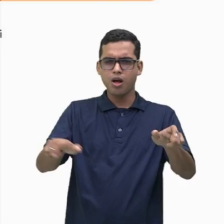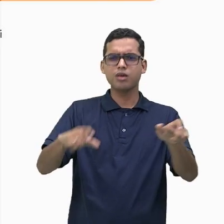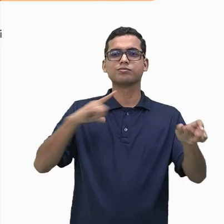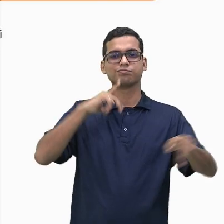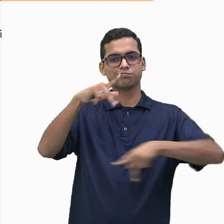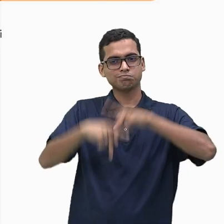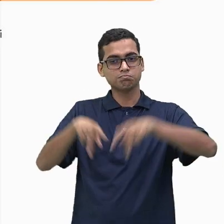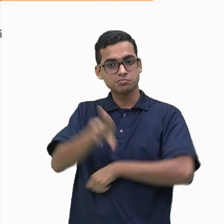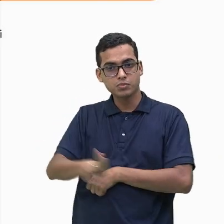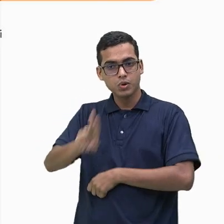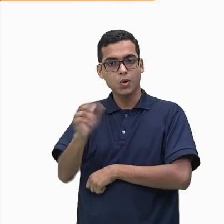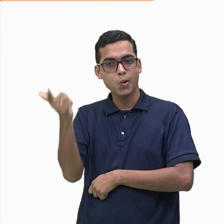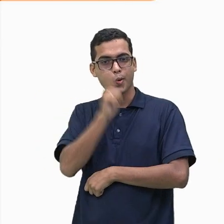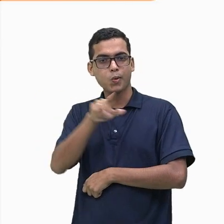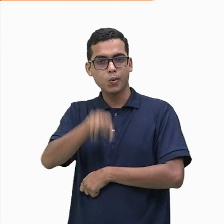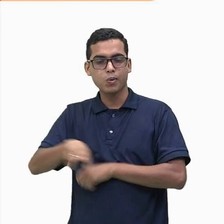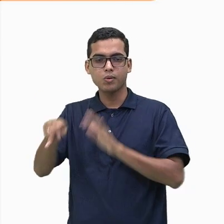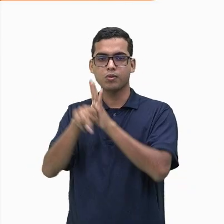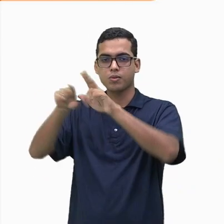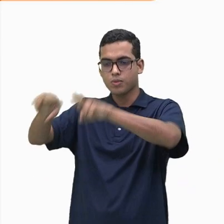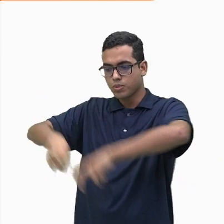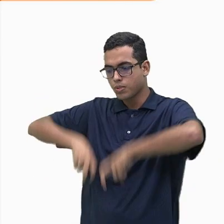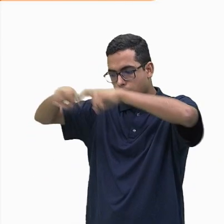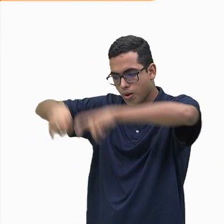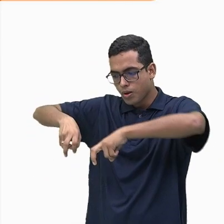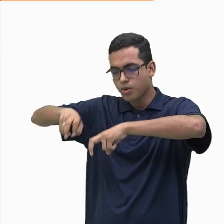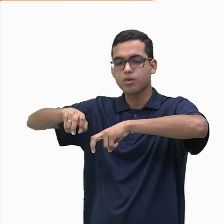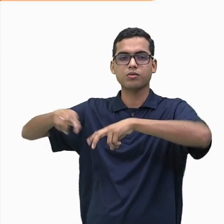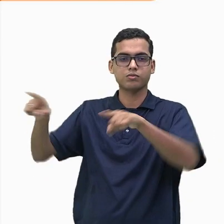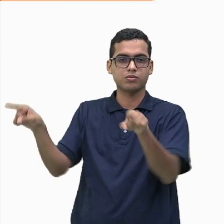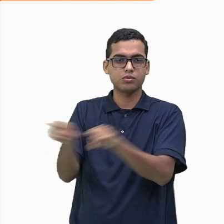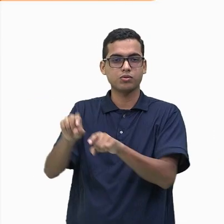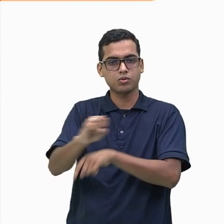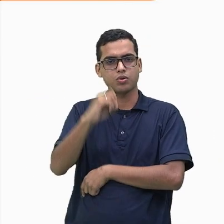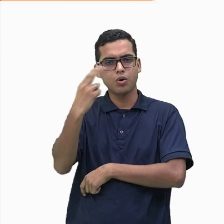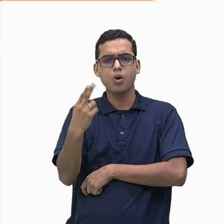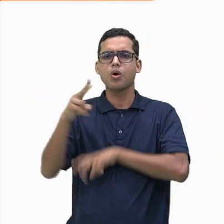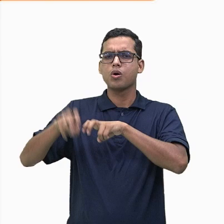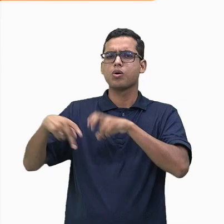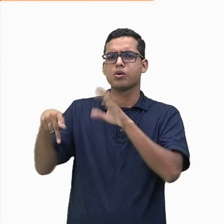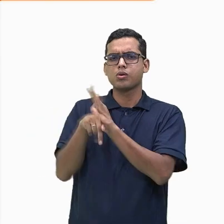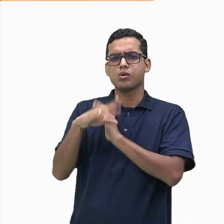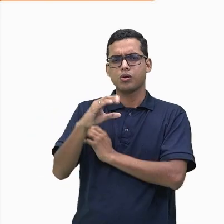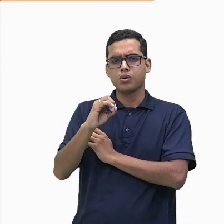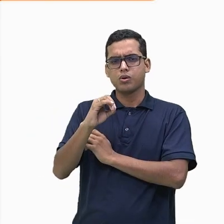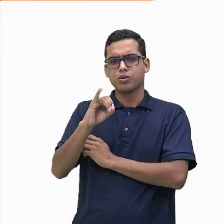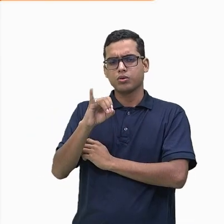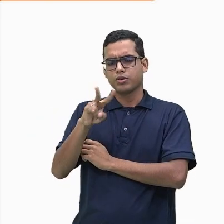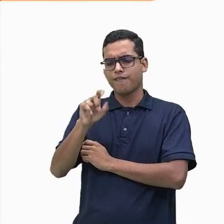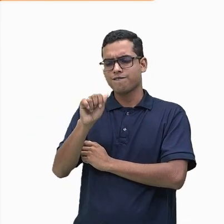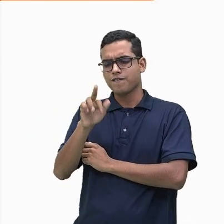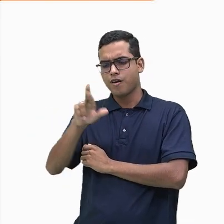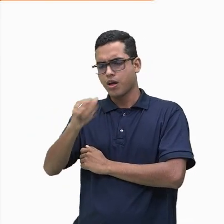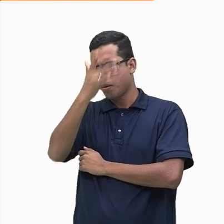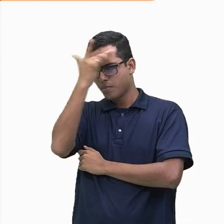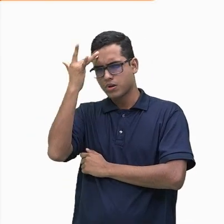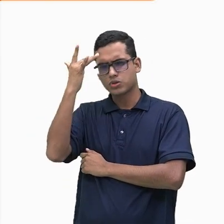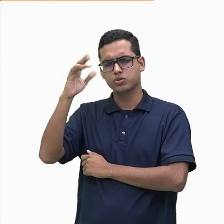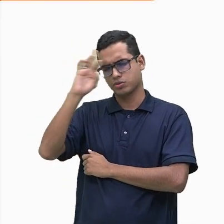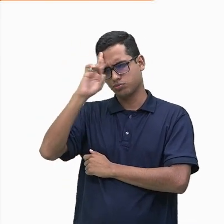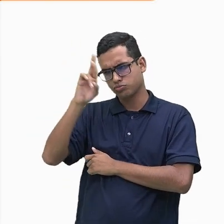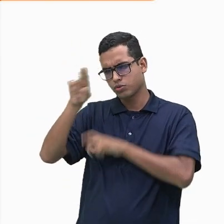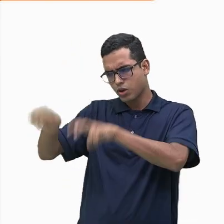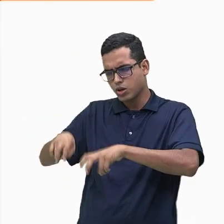área, né, como roça ou uma agricultura de coivara, que é muito empregada por pequenos produtores de terras e